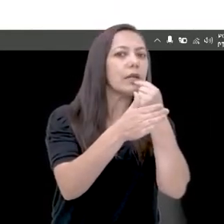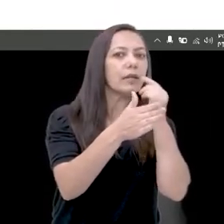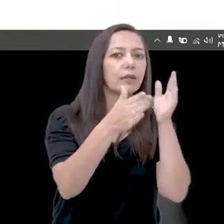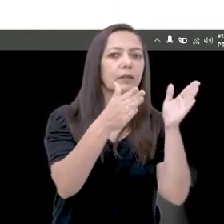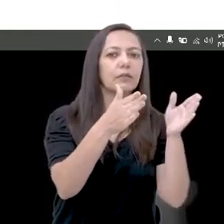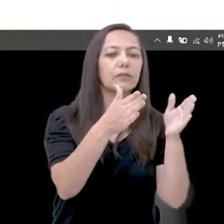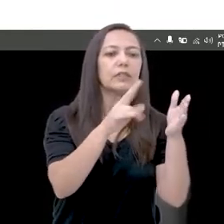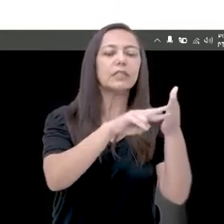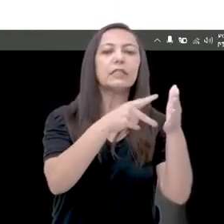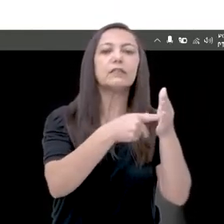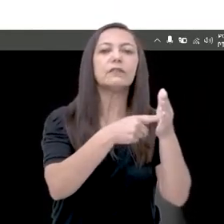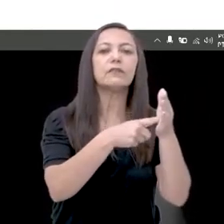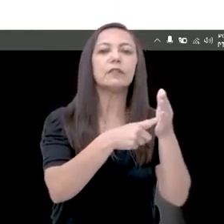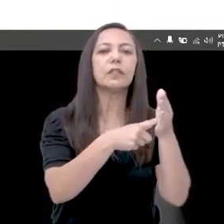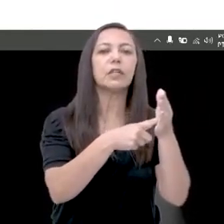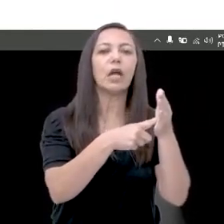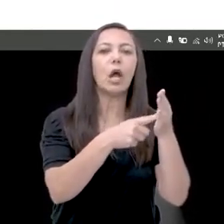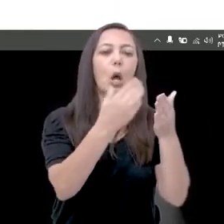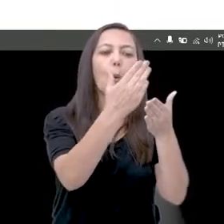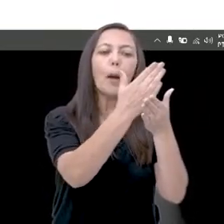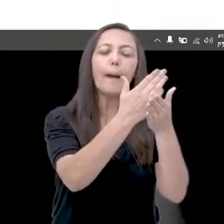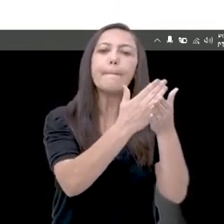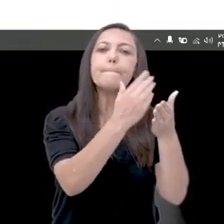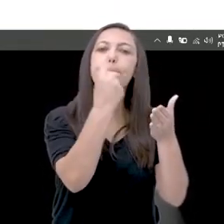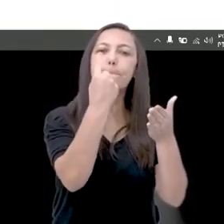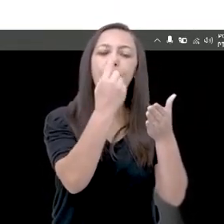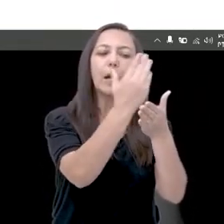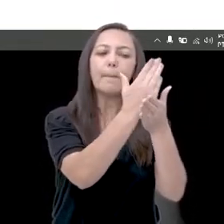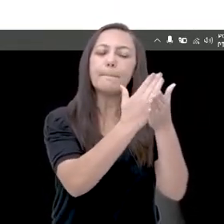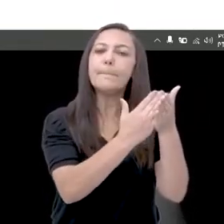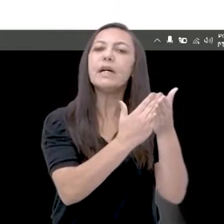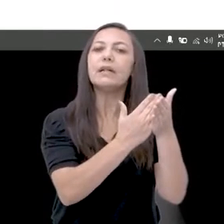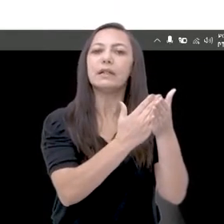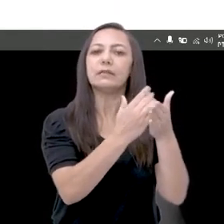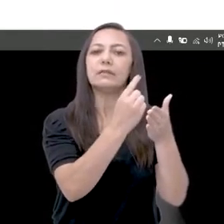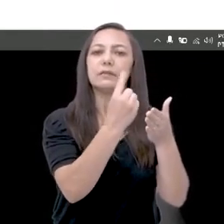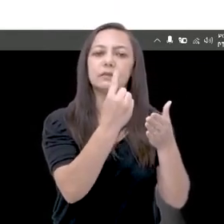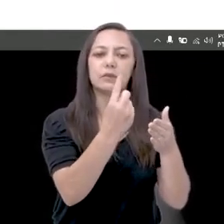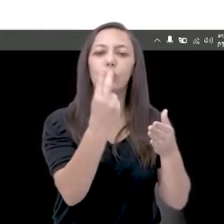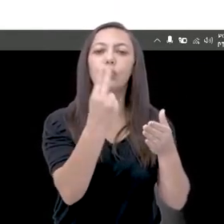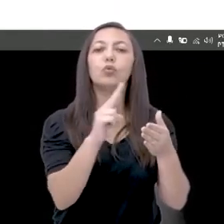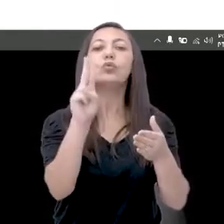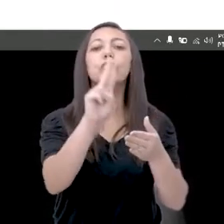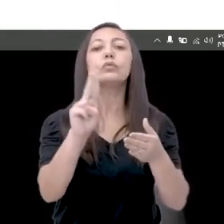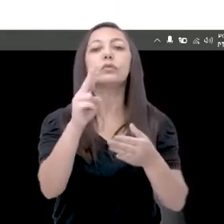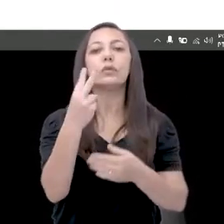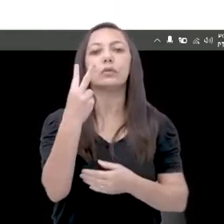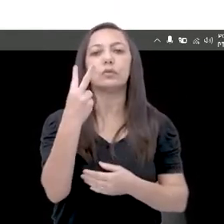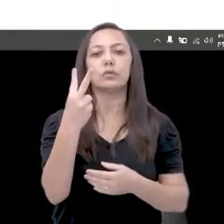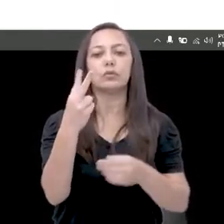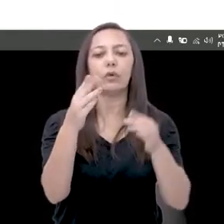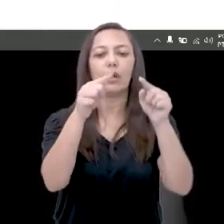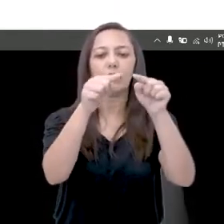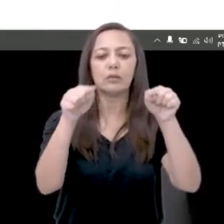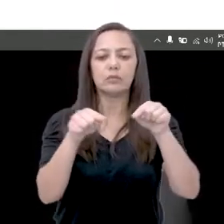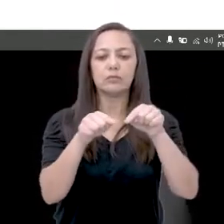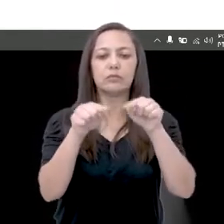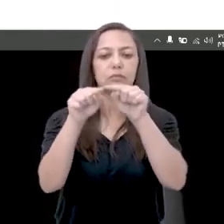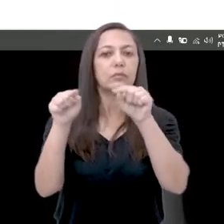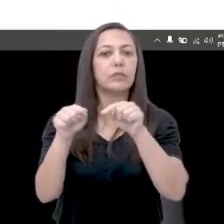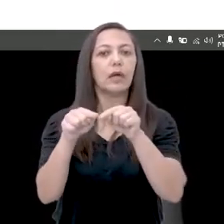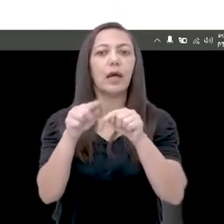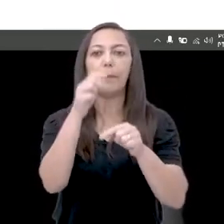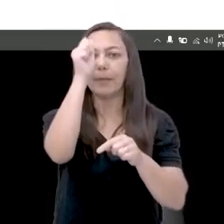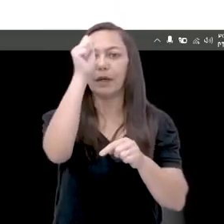vermelha, isso significa uma parte de tinta vermelha. Ela utilizou duas partes de